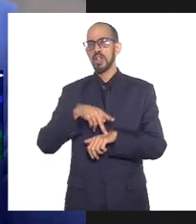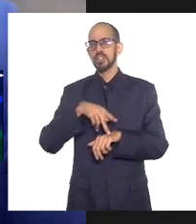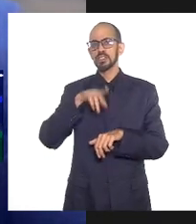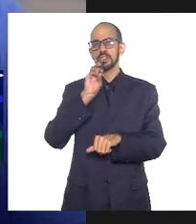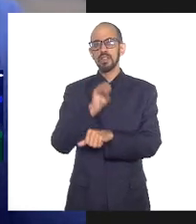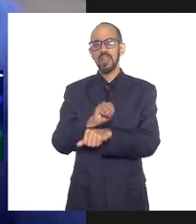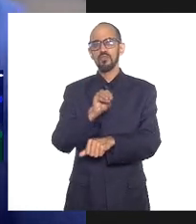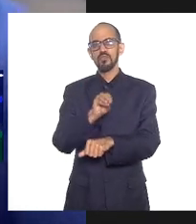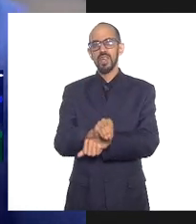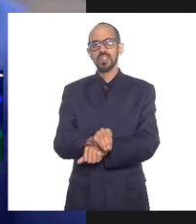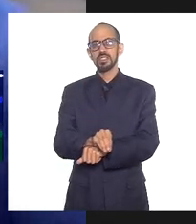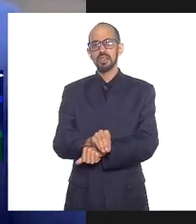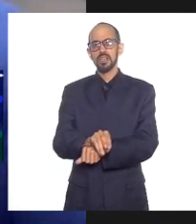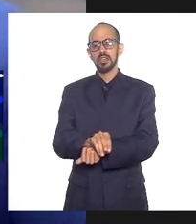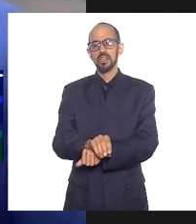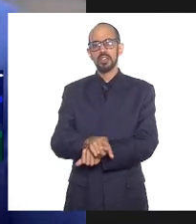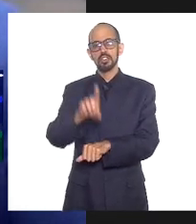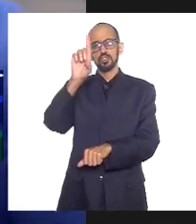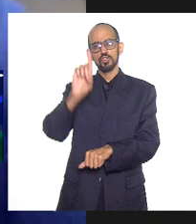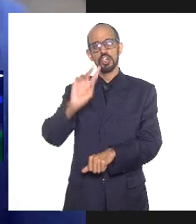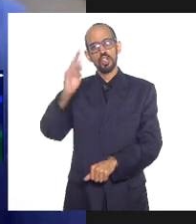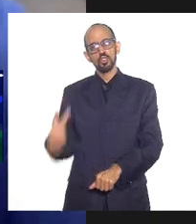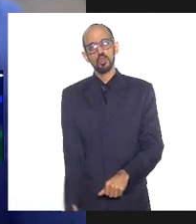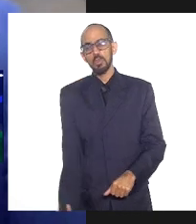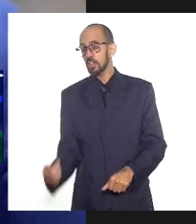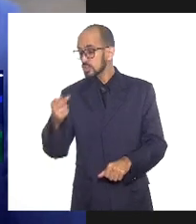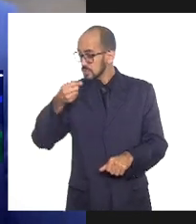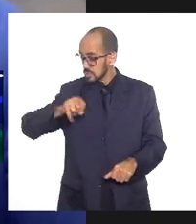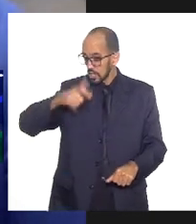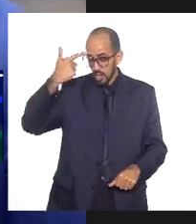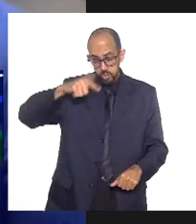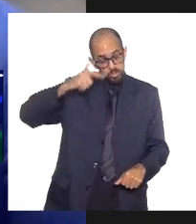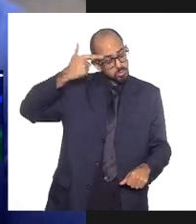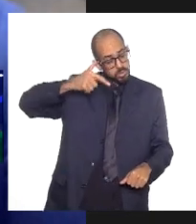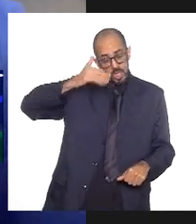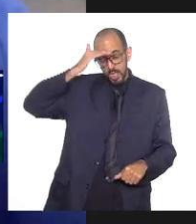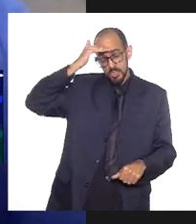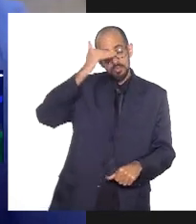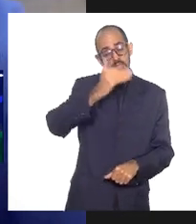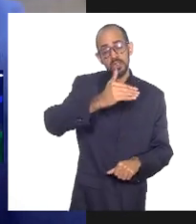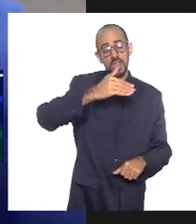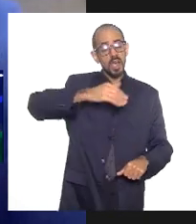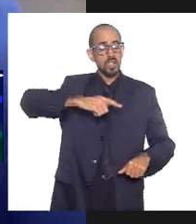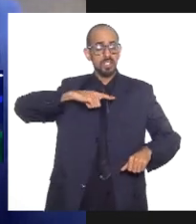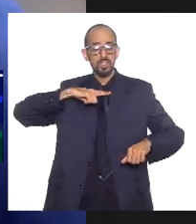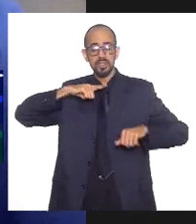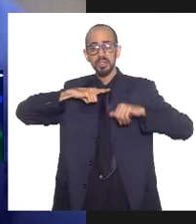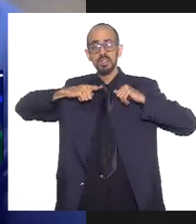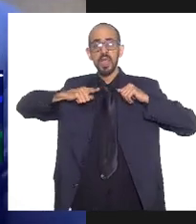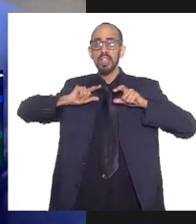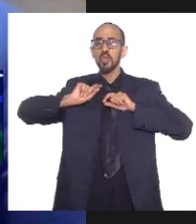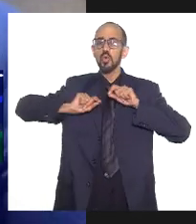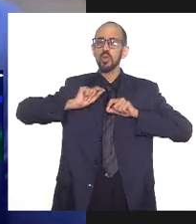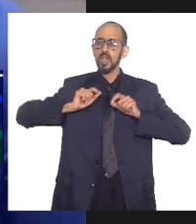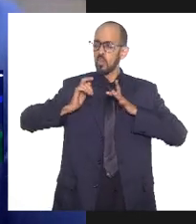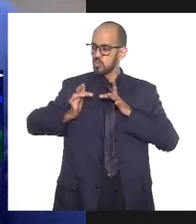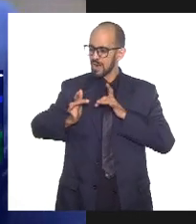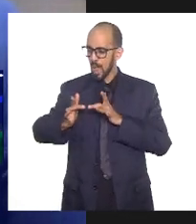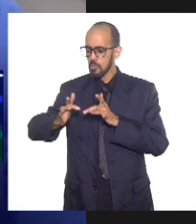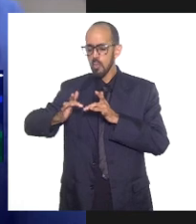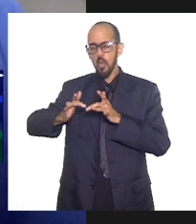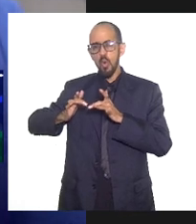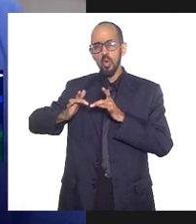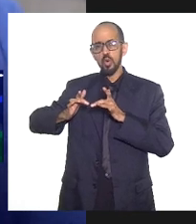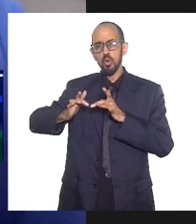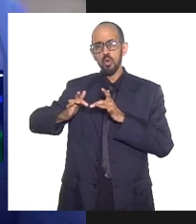E, quando não cumpre esses compromissos, ele flerta, sim, com uma lógica de necropolítica, com a